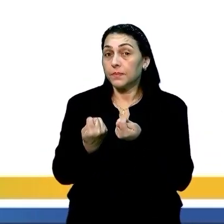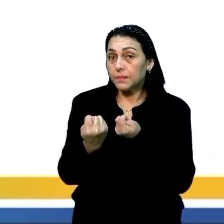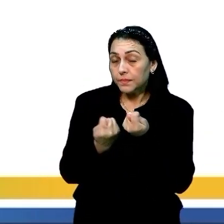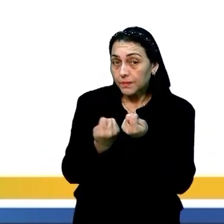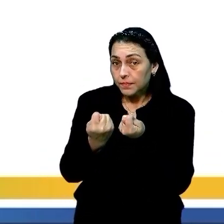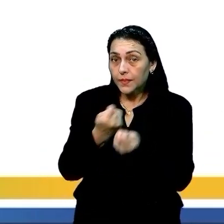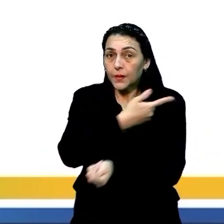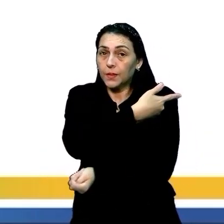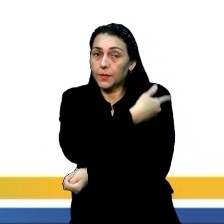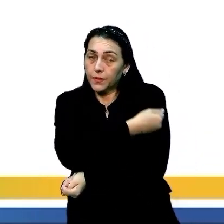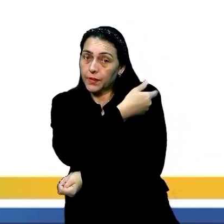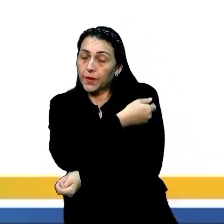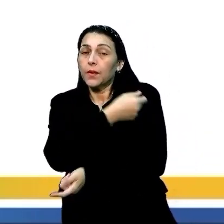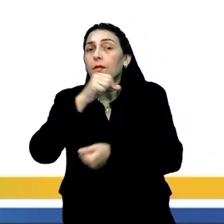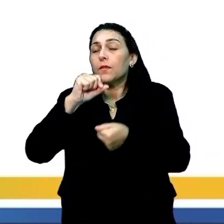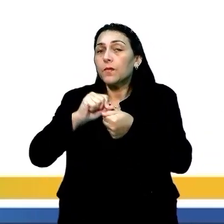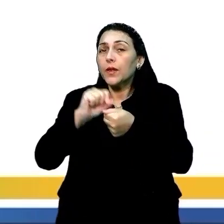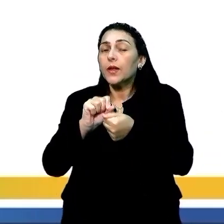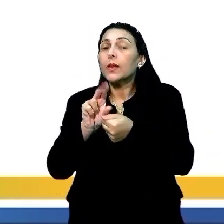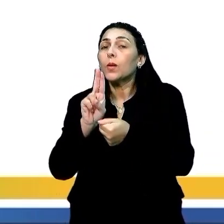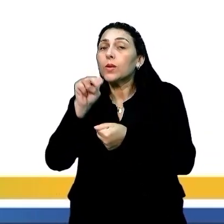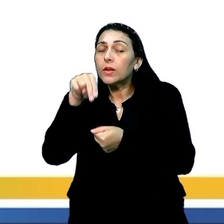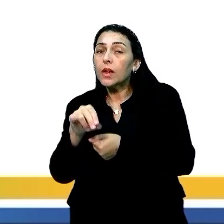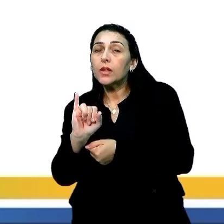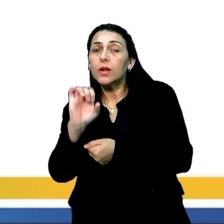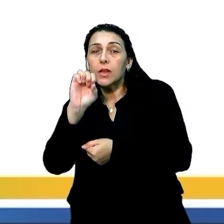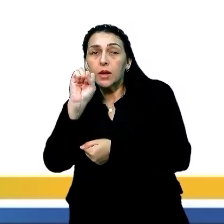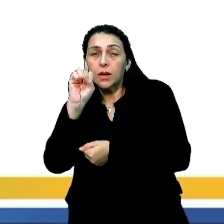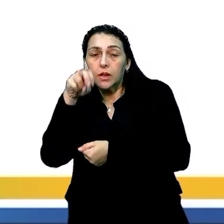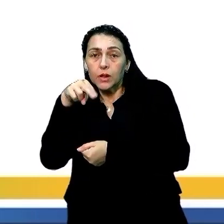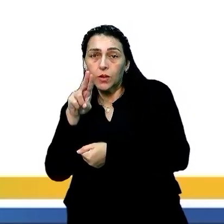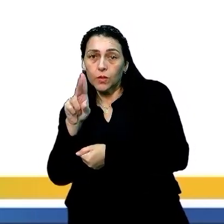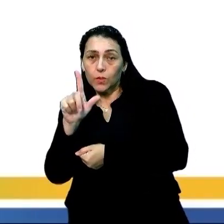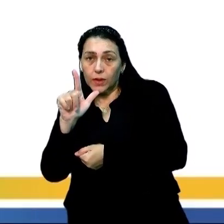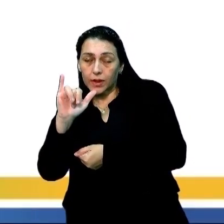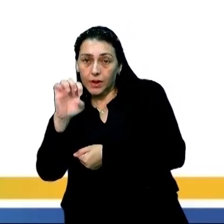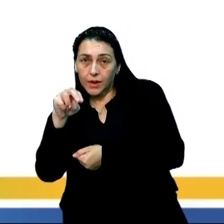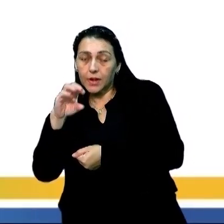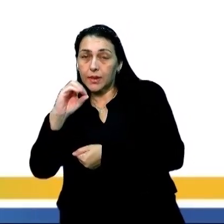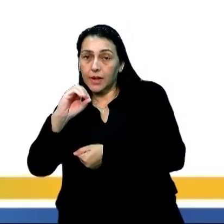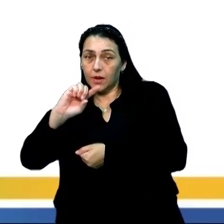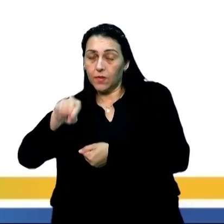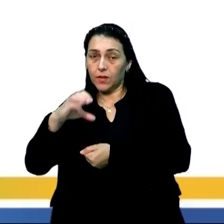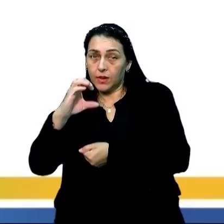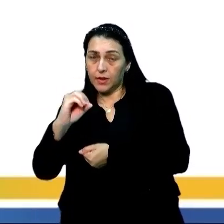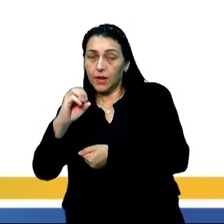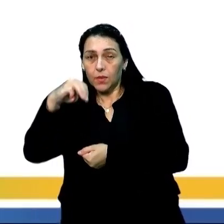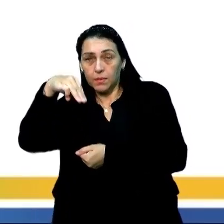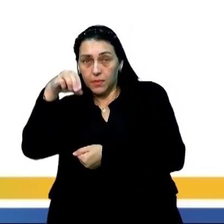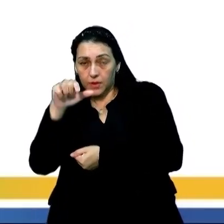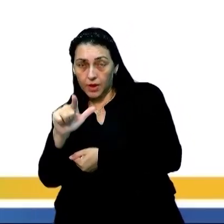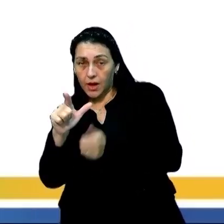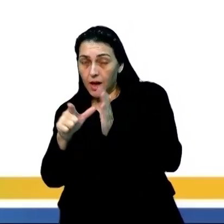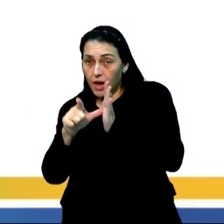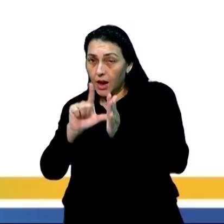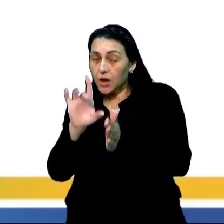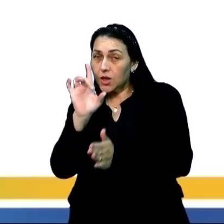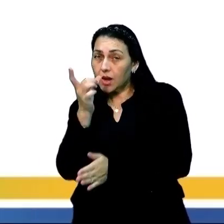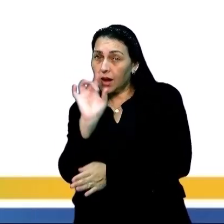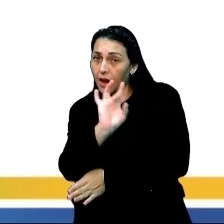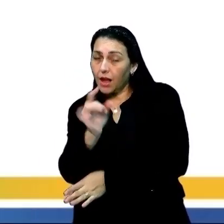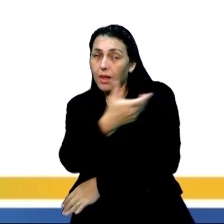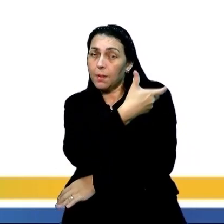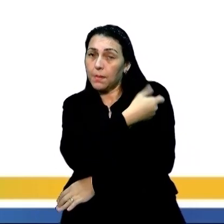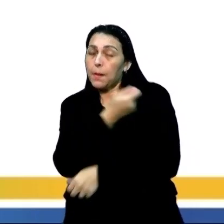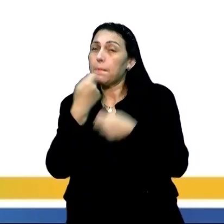controle de aplicações, definiu-se a unidade de insulina com 0,01 ml. Antes de cada aplicação,